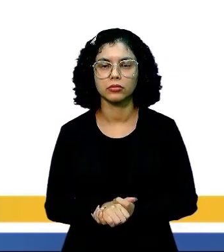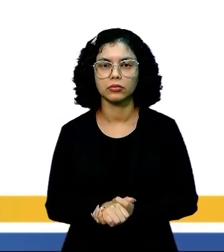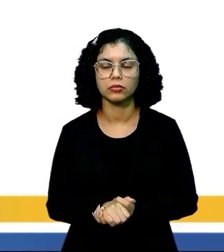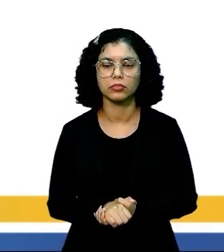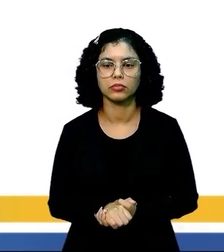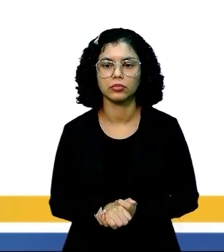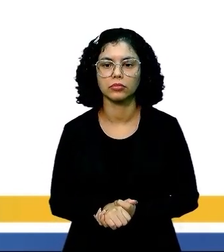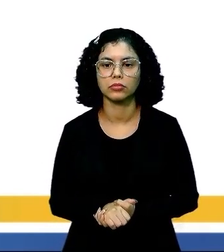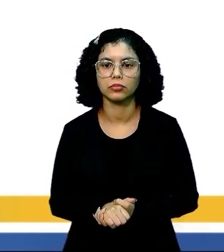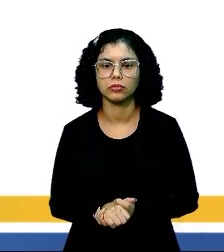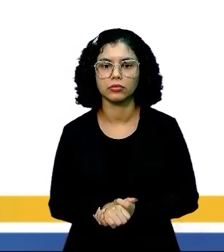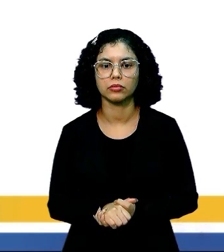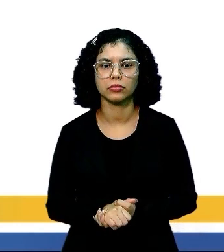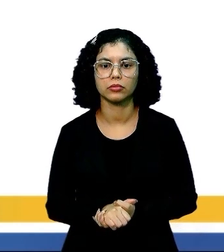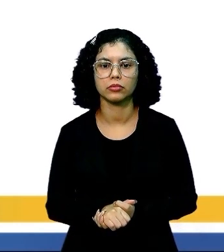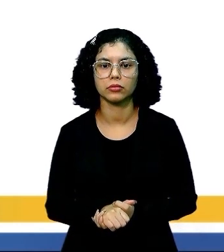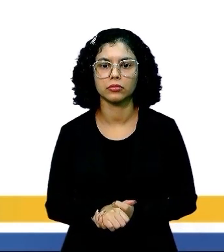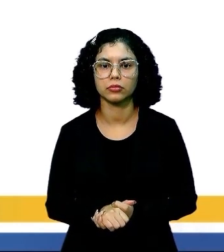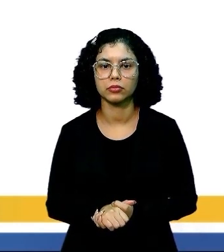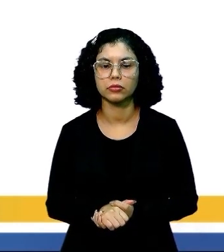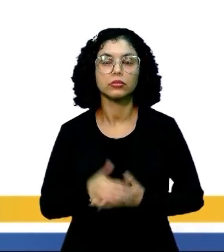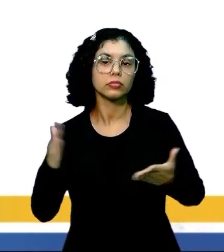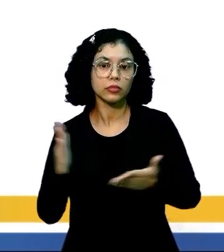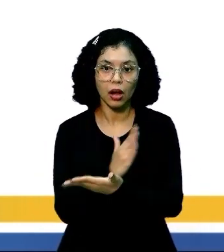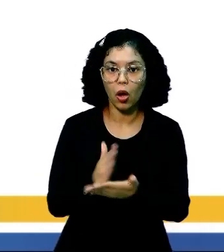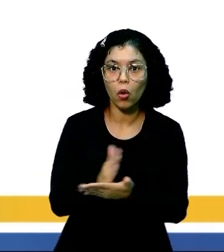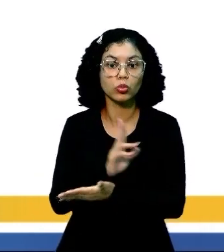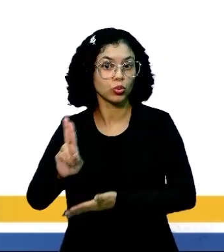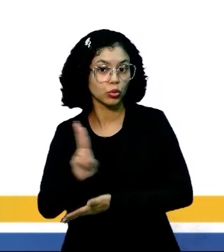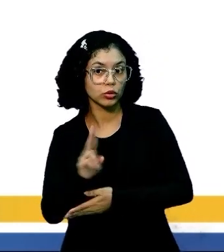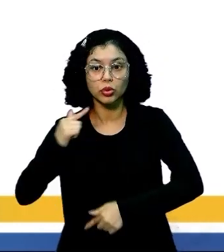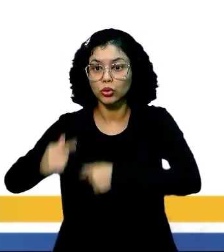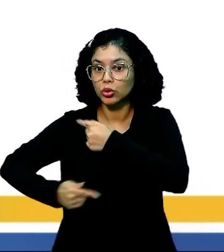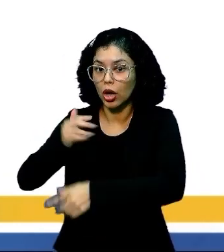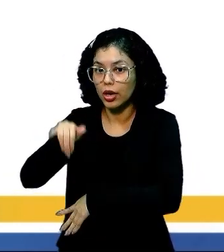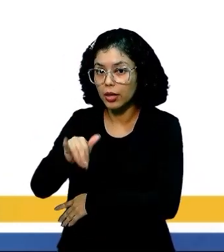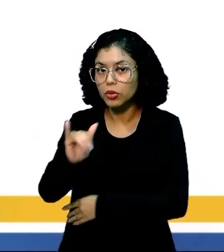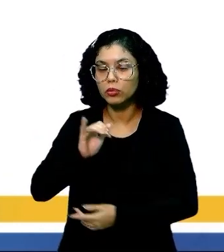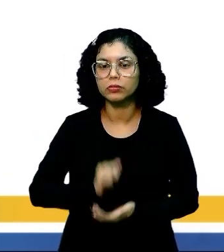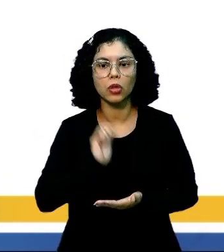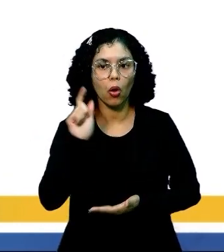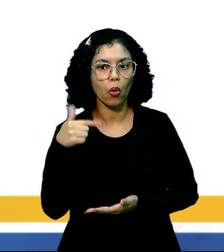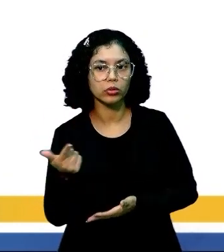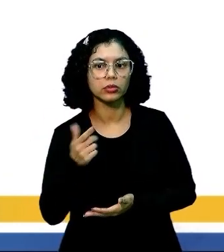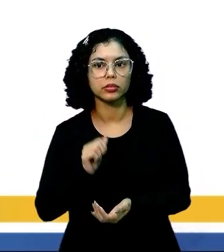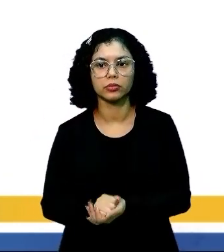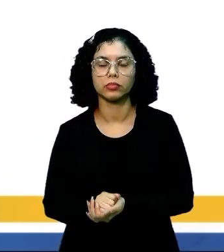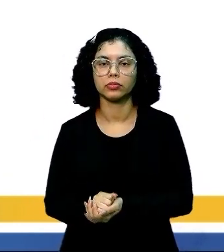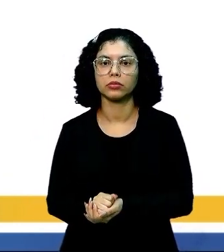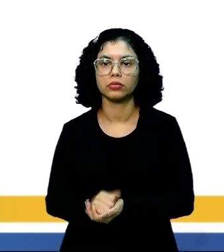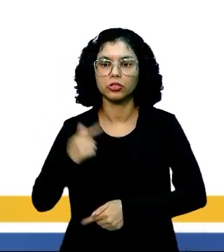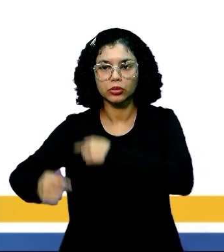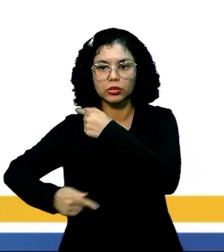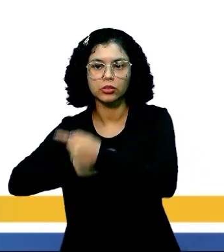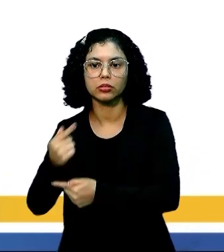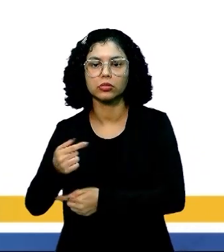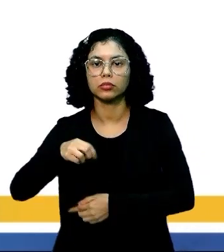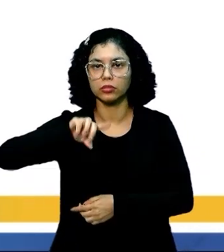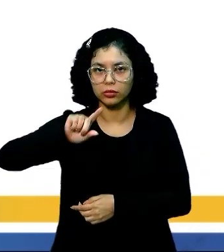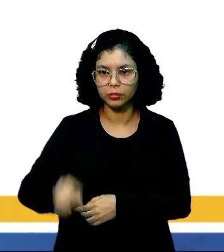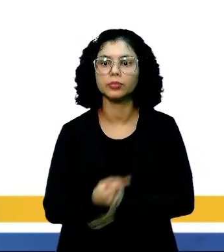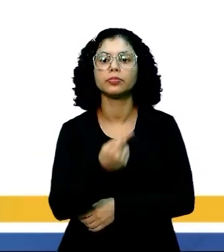era o mundo sem internet. Então, alguns chamam de geração Y, outros geração